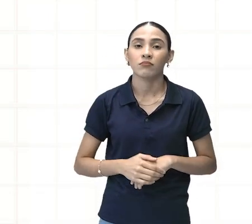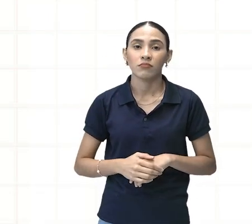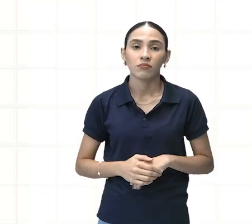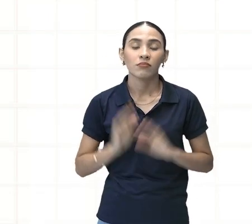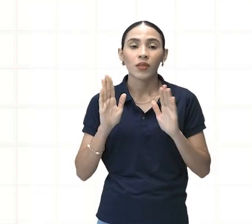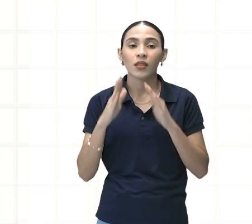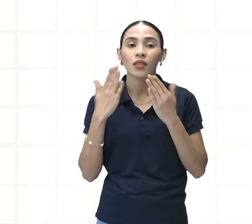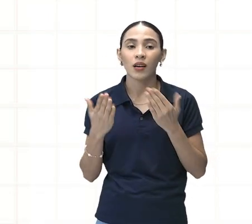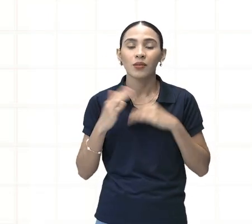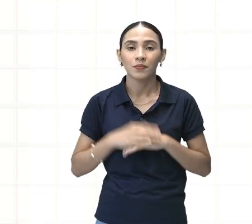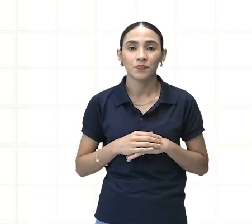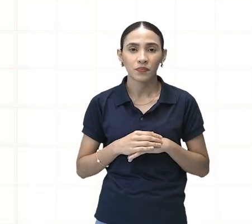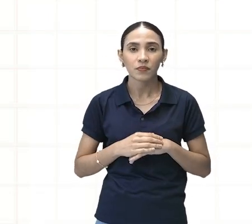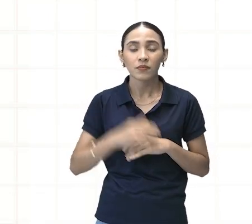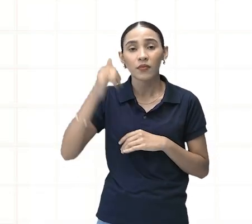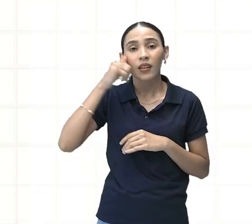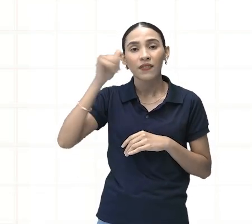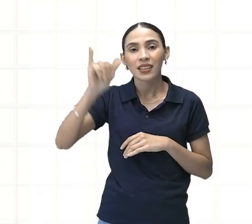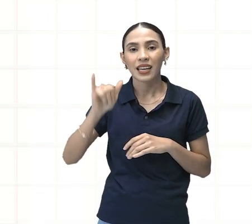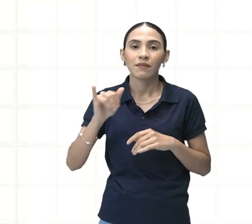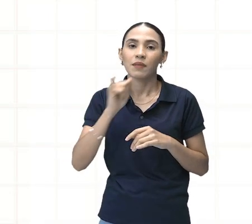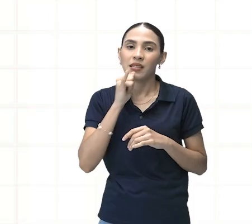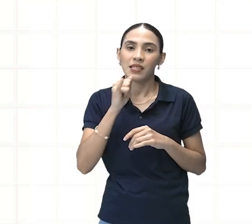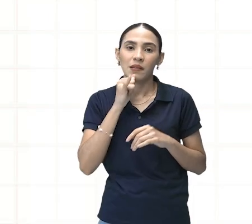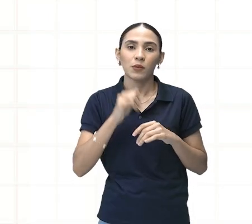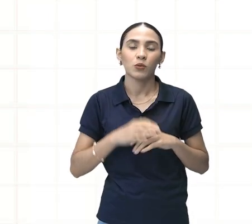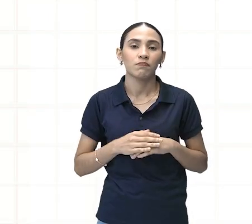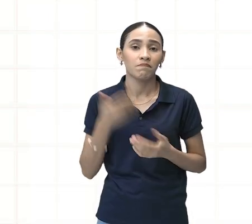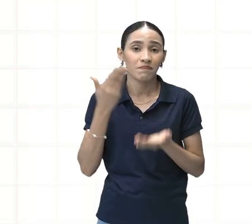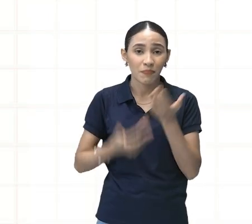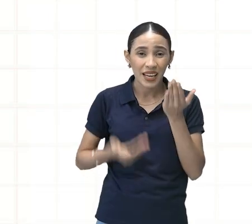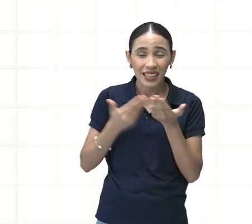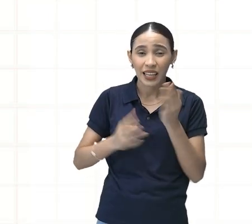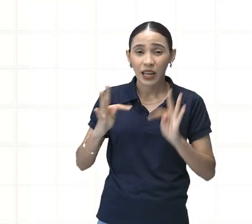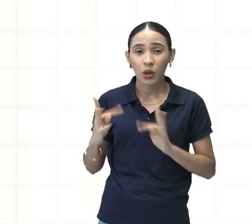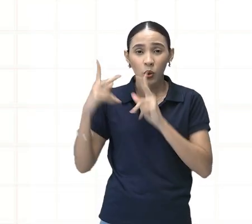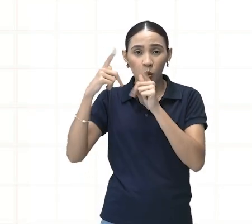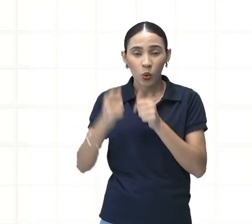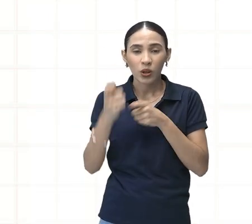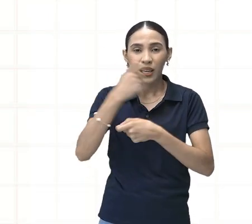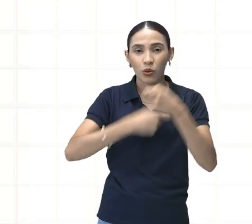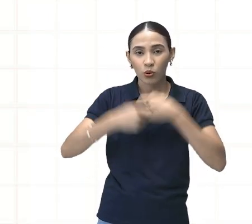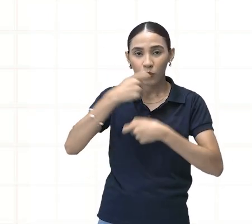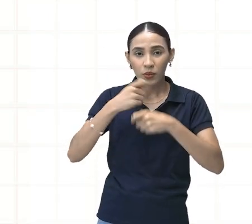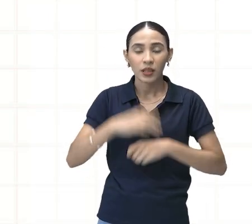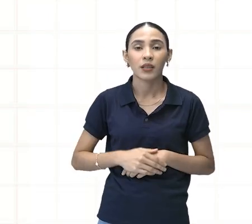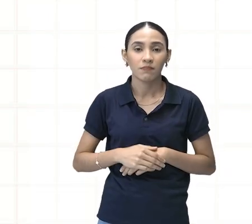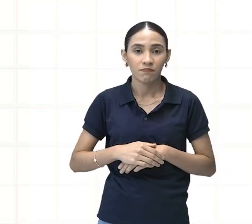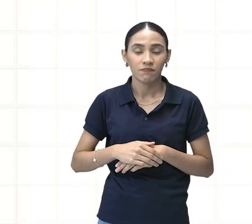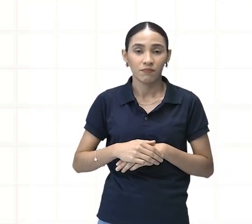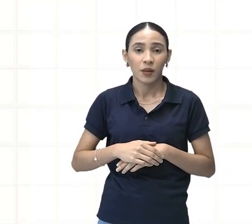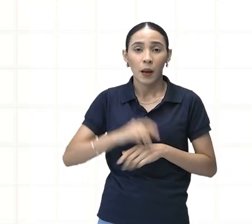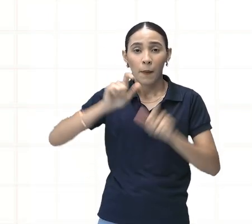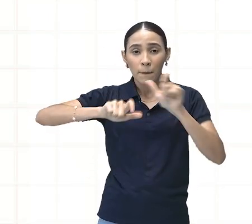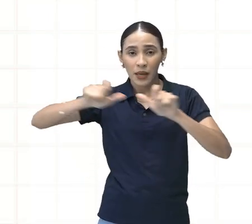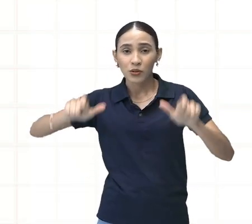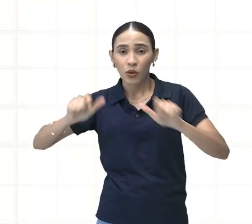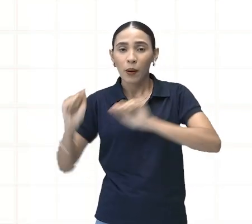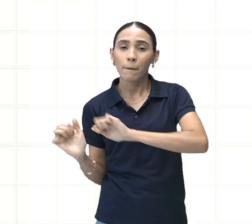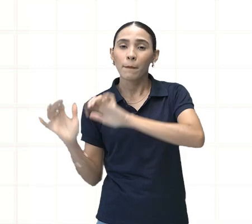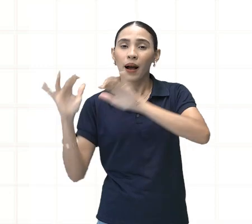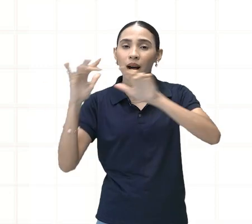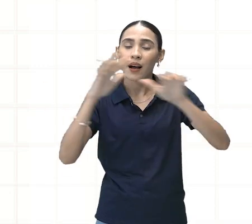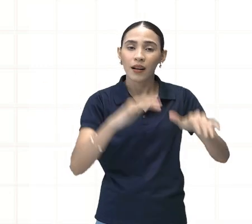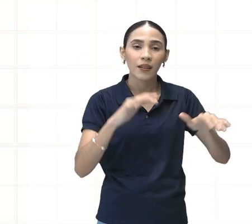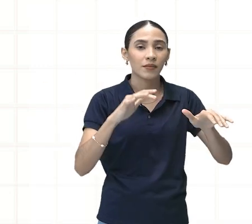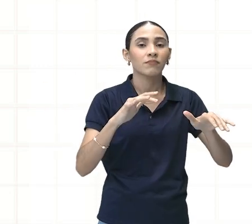né? Então, para não arriscar perder todas as economias, muitos trabalhadores foram aos bancos